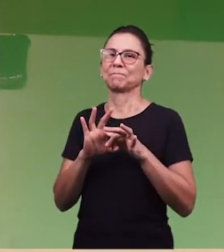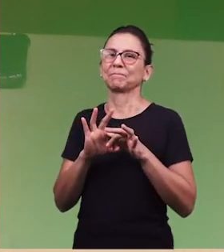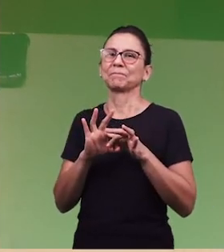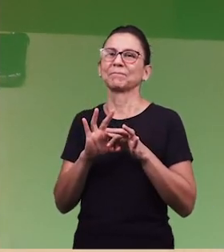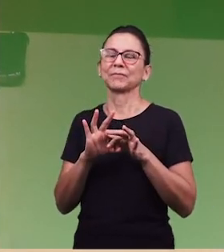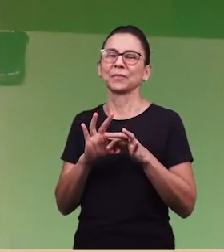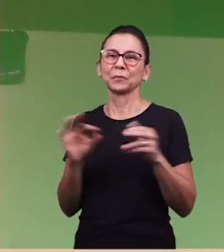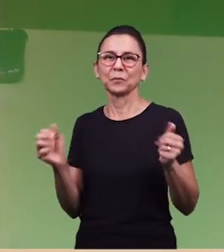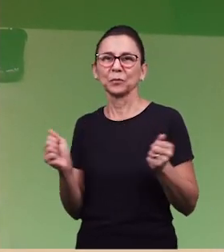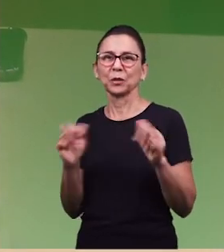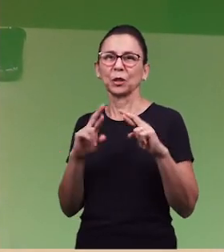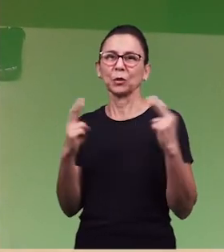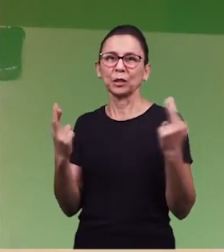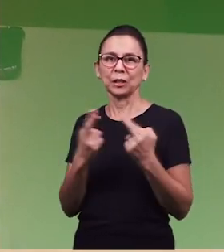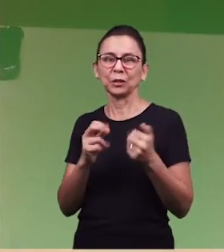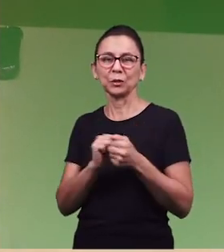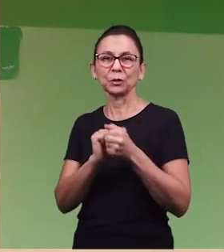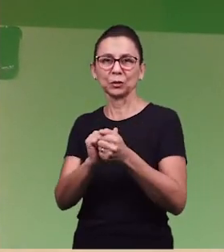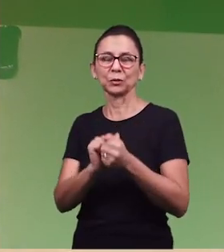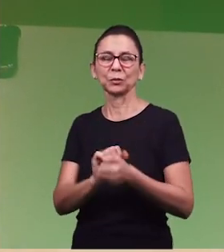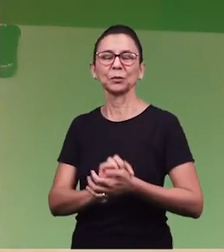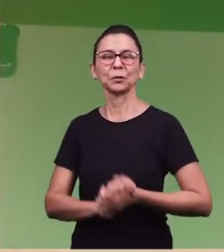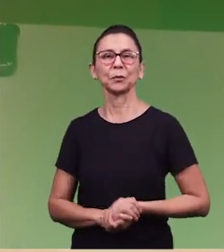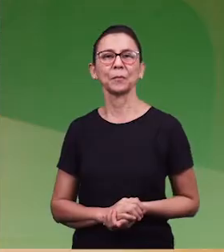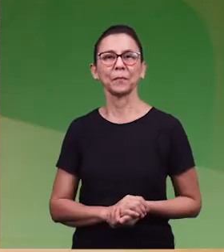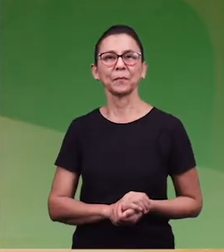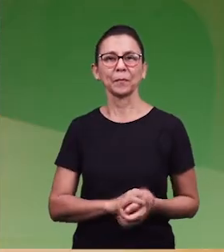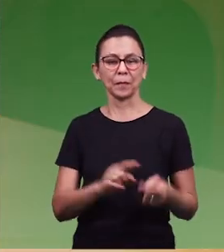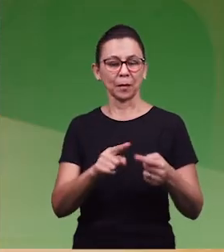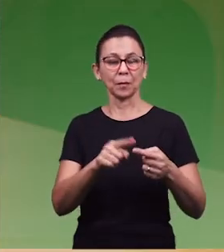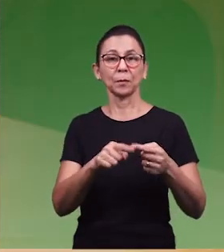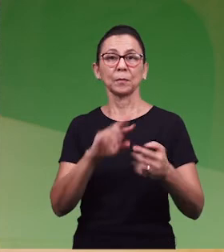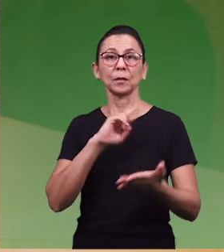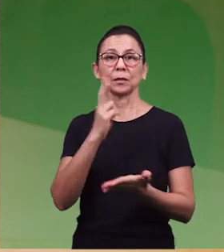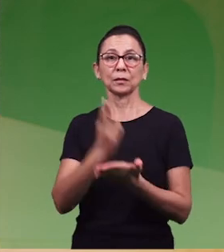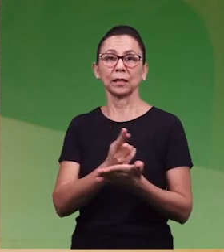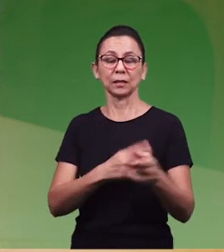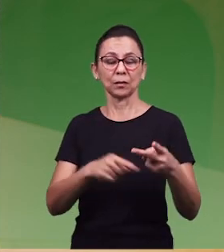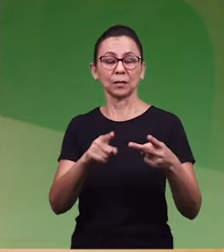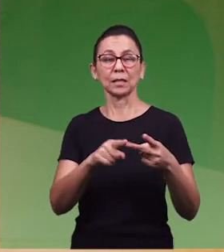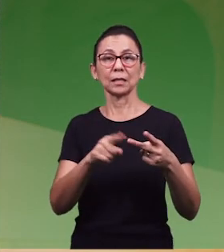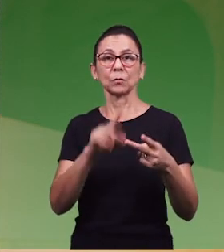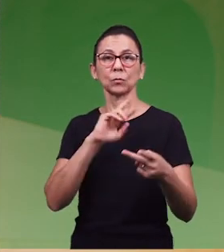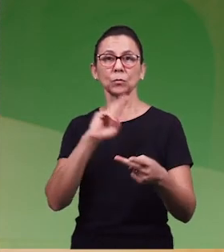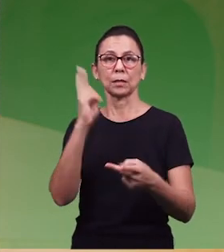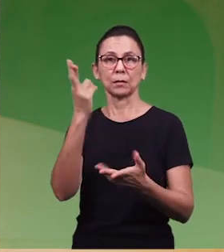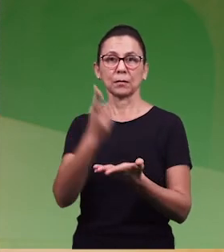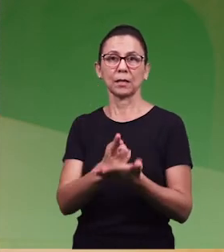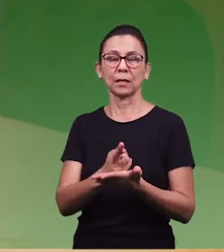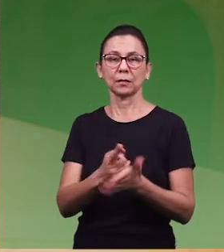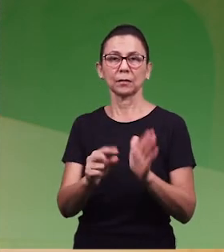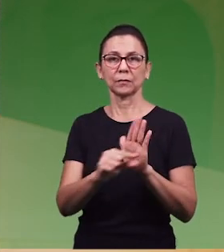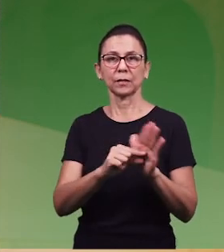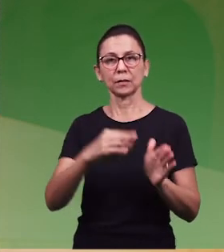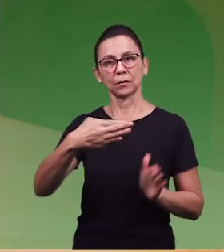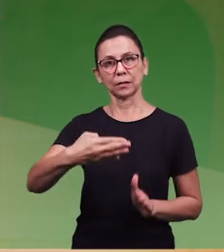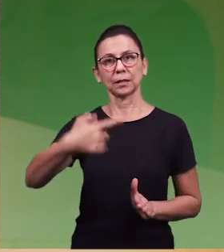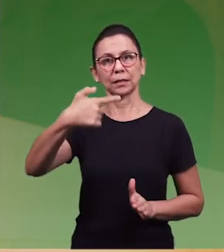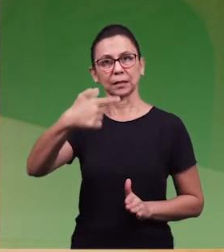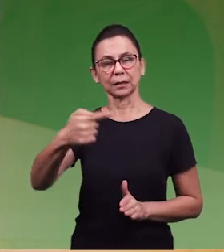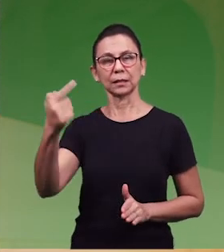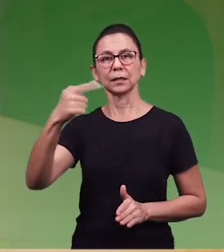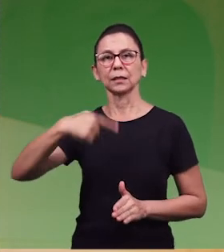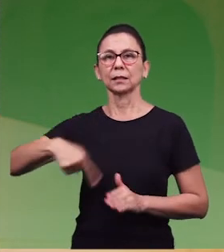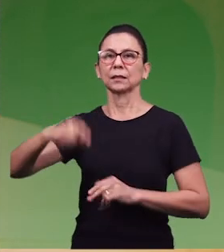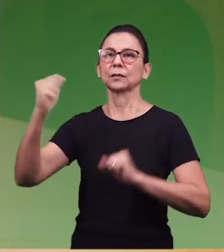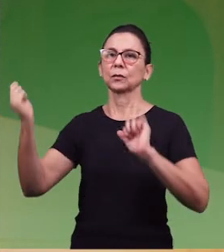um primeiro resultado. Um segundo resultado está no verso 47, né? Quando diz assim, louvando a Deus e caindo na graça de todo o